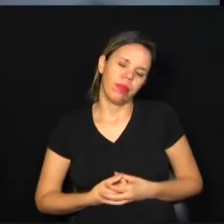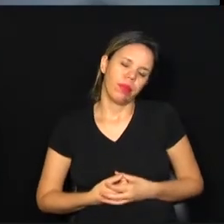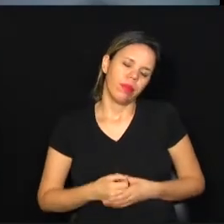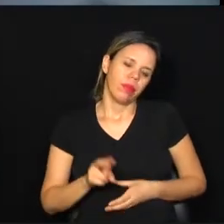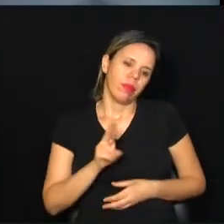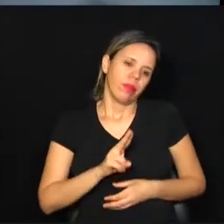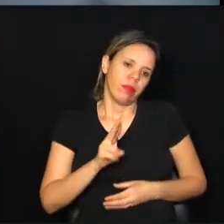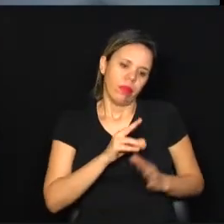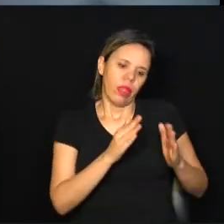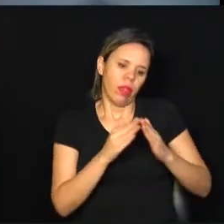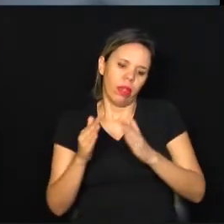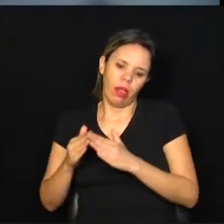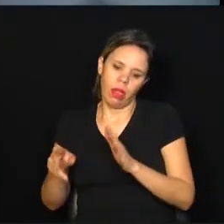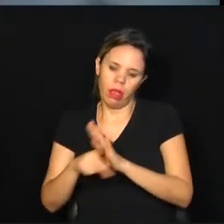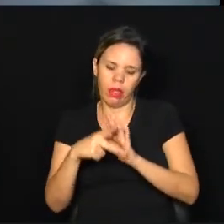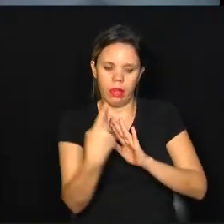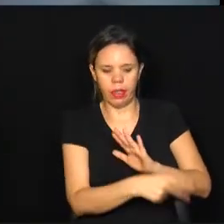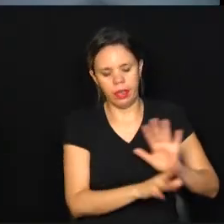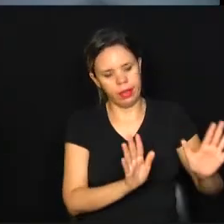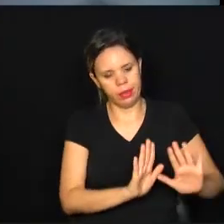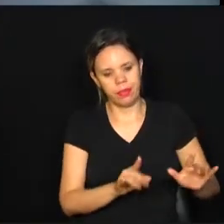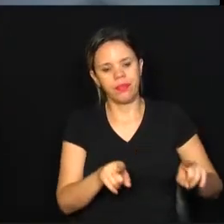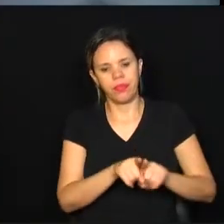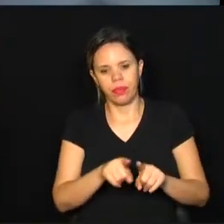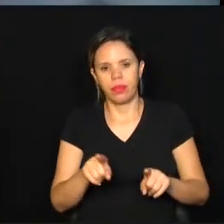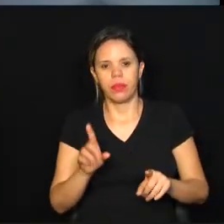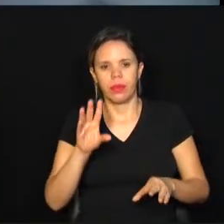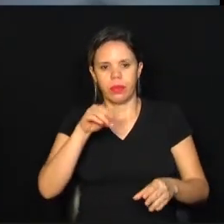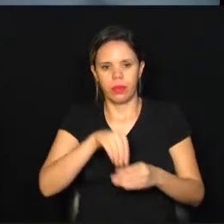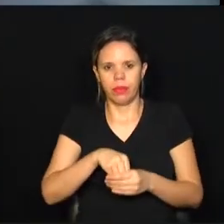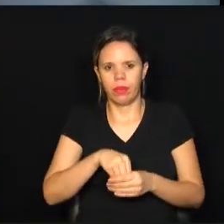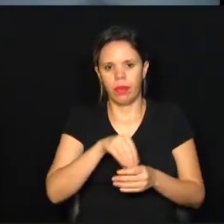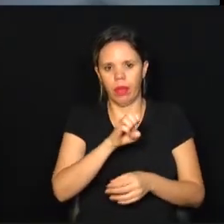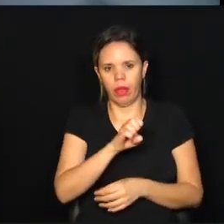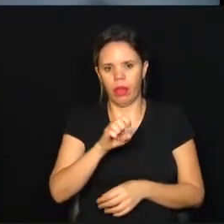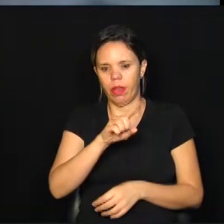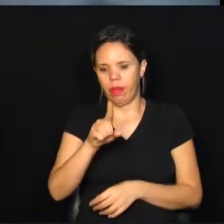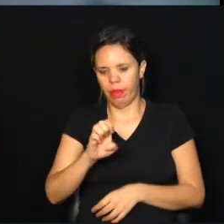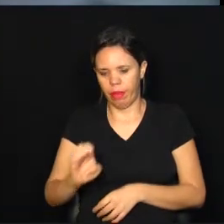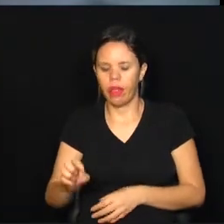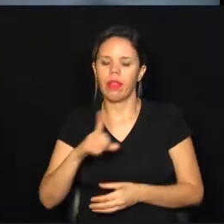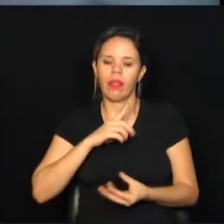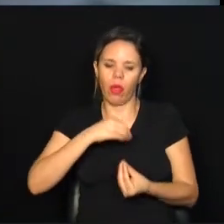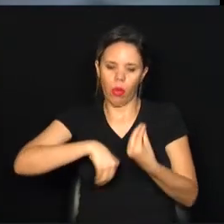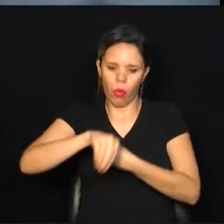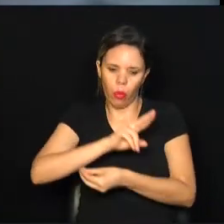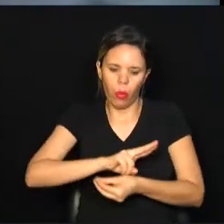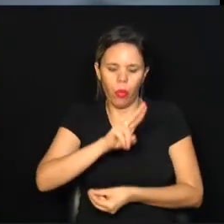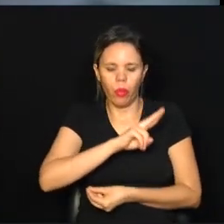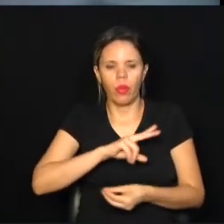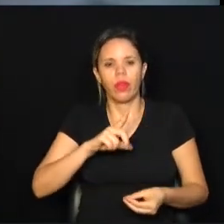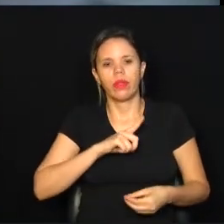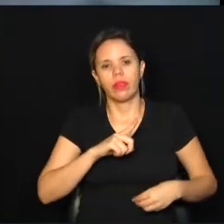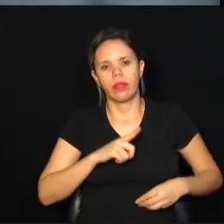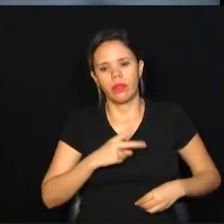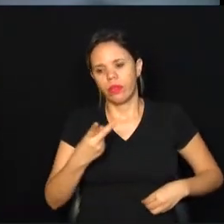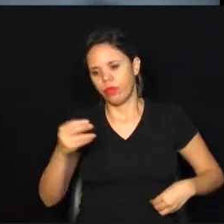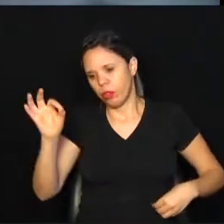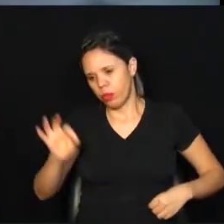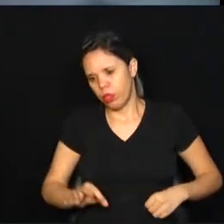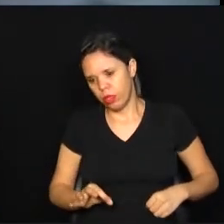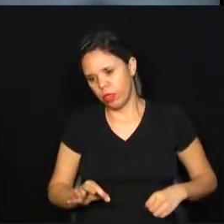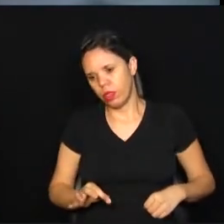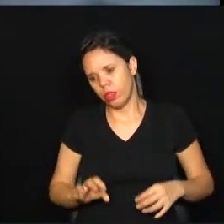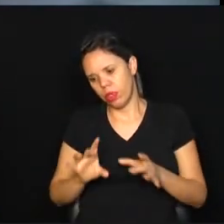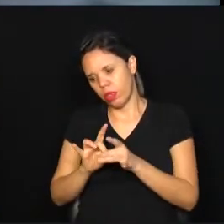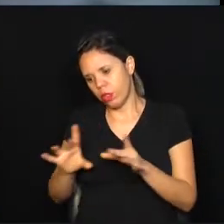usos habitacionais exclusivos, mas que dentro das ZEIs a gente possa ter uso misto, né? A gente possa ter 20% de usos